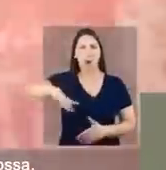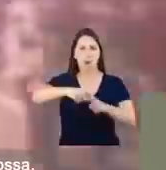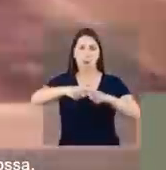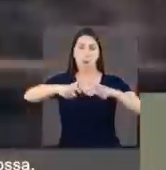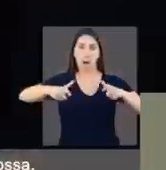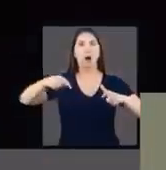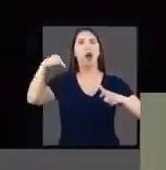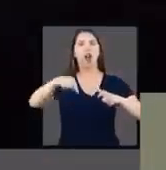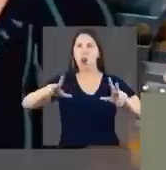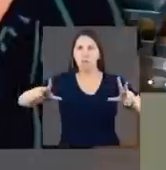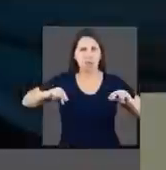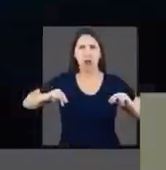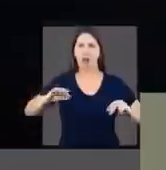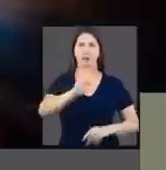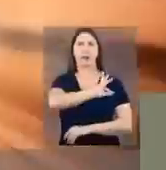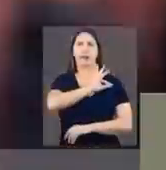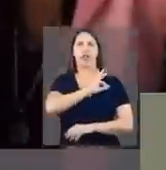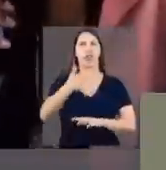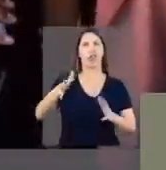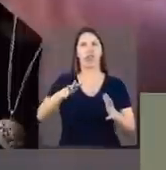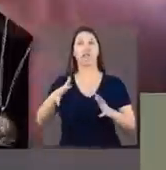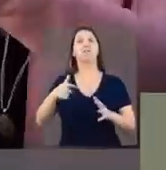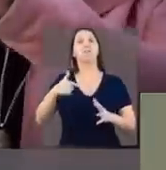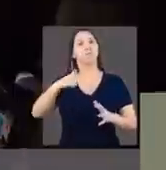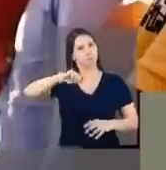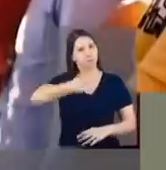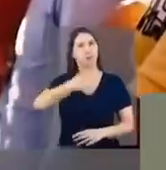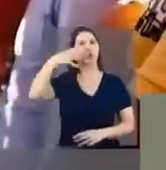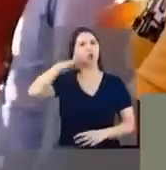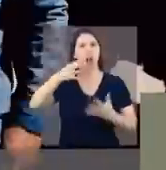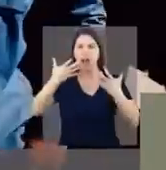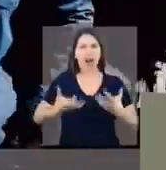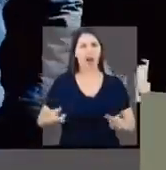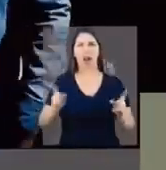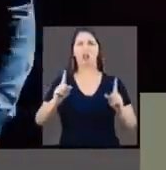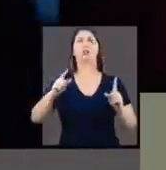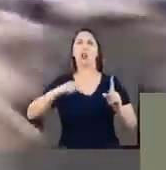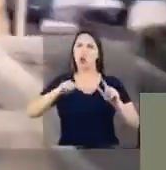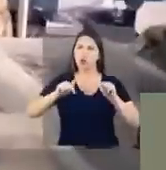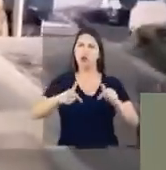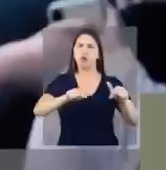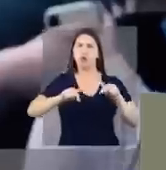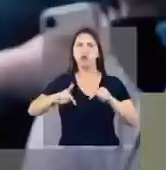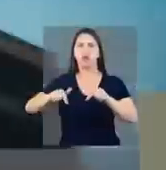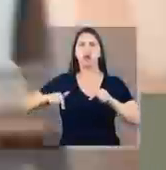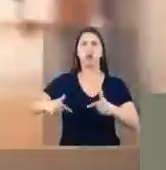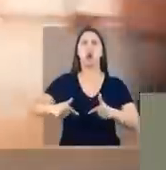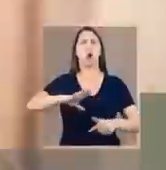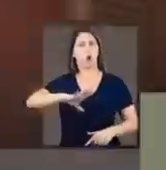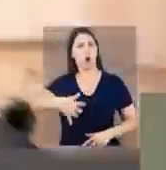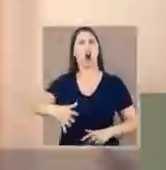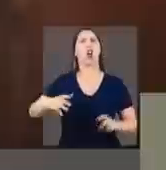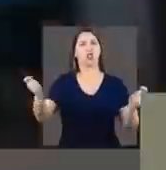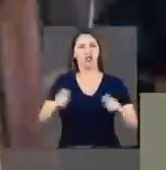e a importância da nossa não merece prefeitos tão medianos. Eu sou essa, a Joyce que não cansa, a Joyce que não para, a Joyce que tem